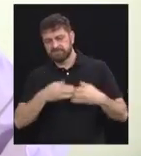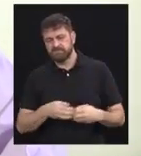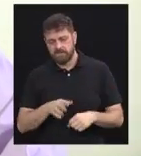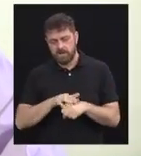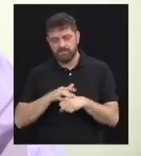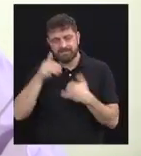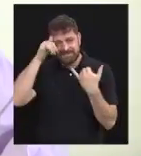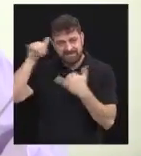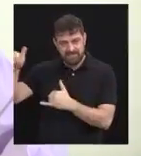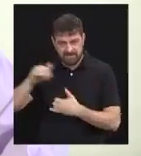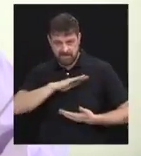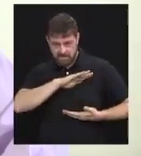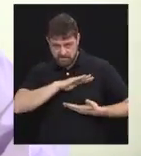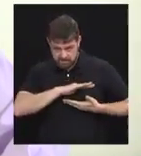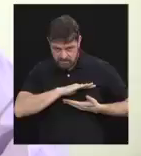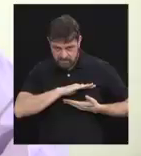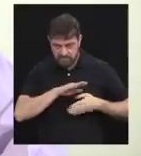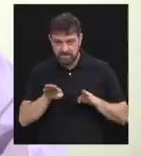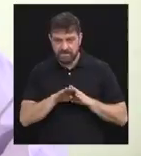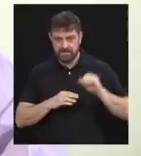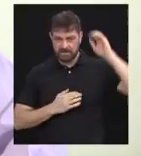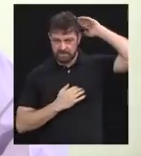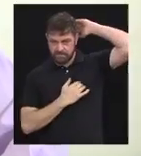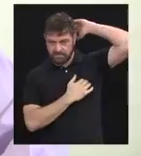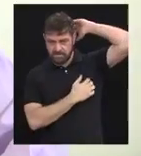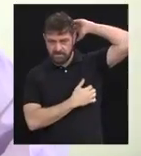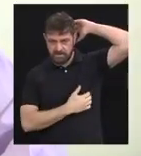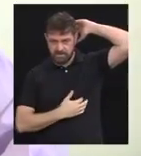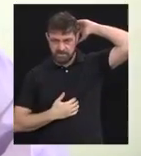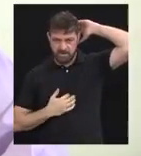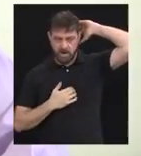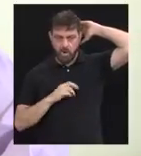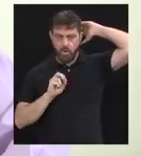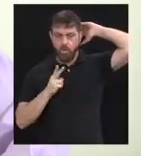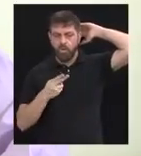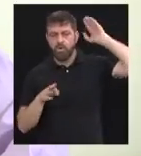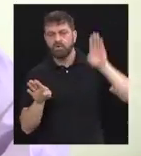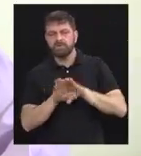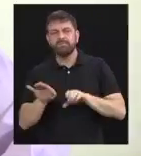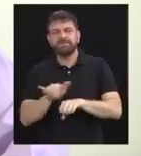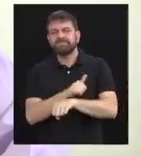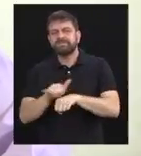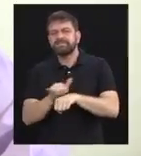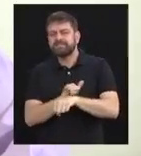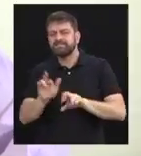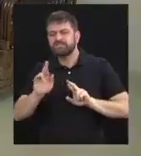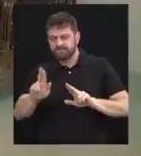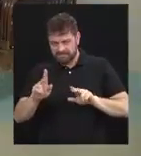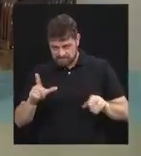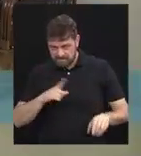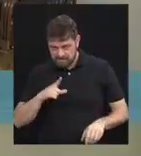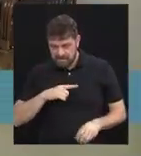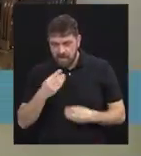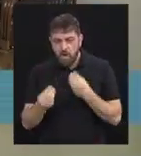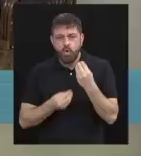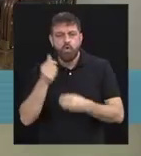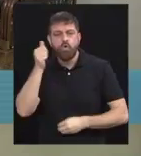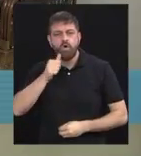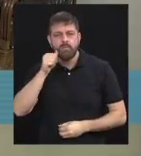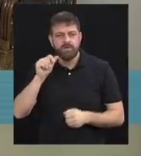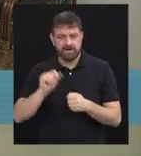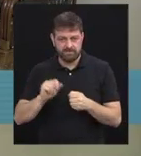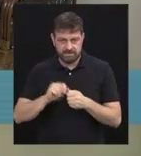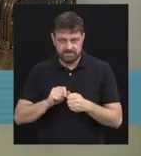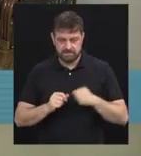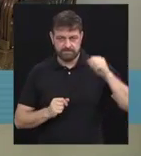prevenção, é só a mamografia e o autoexame ou tem outras maneiras, outras alternativas que que a mulher pode fazer?